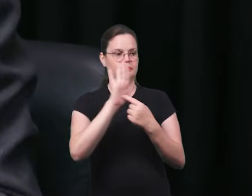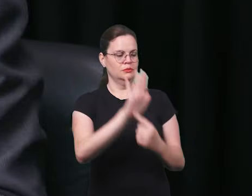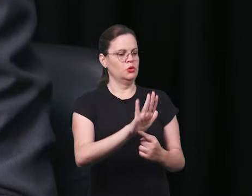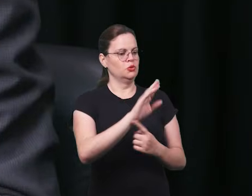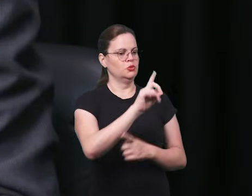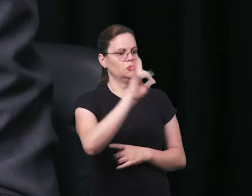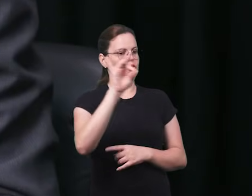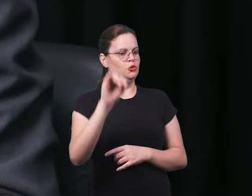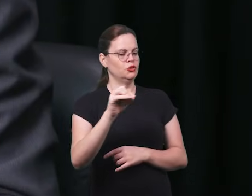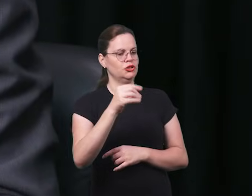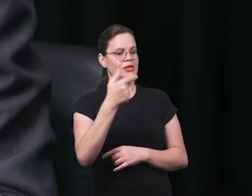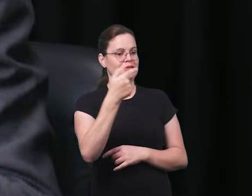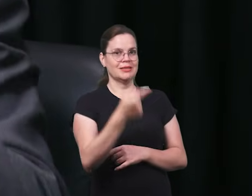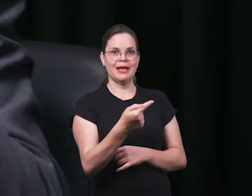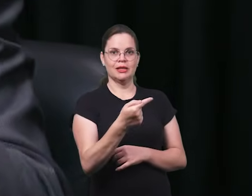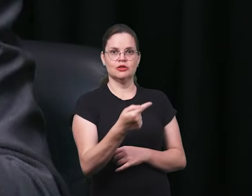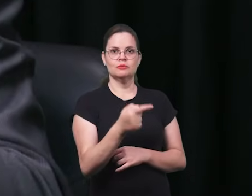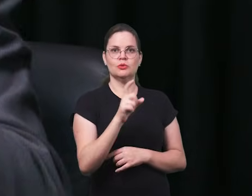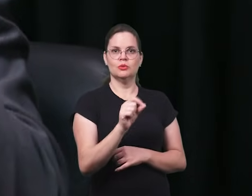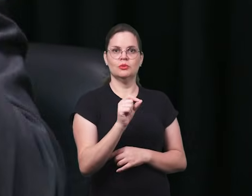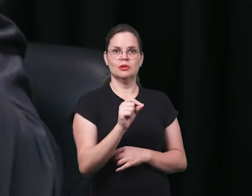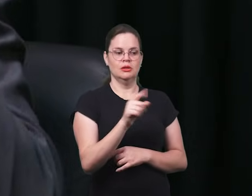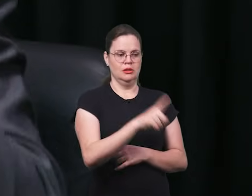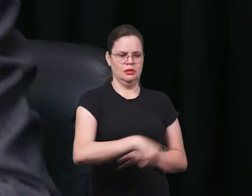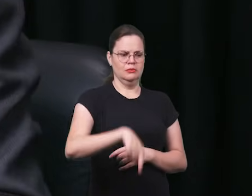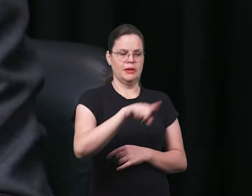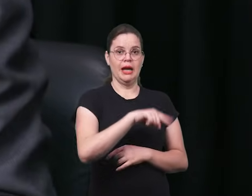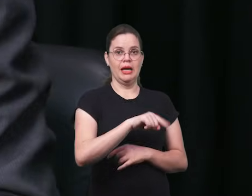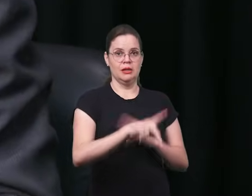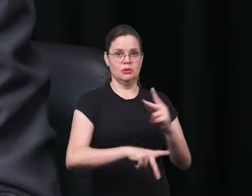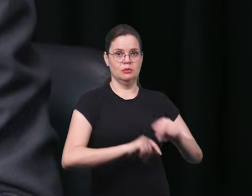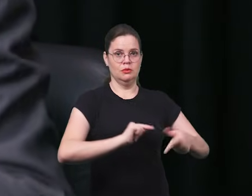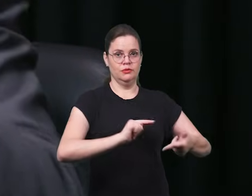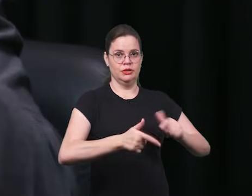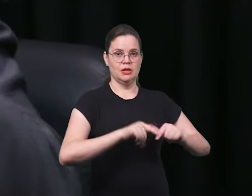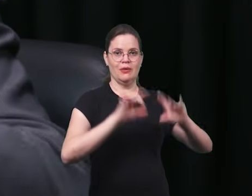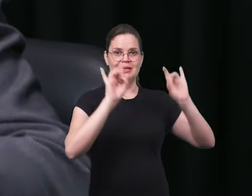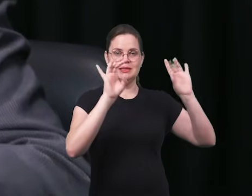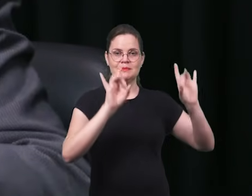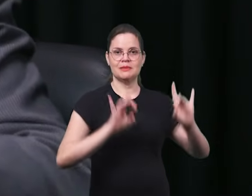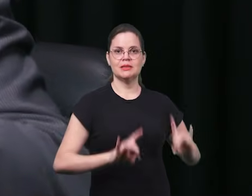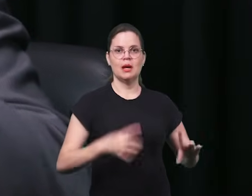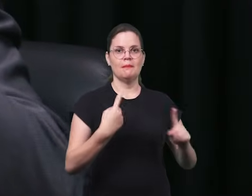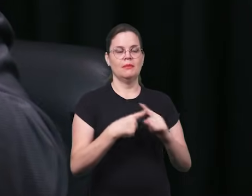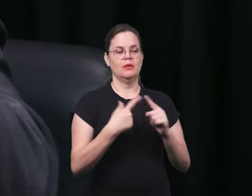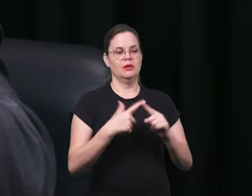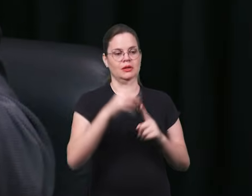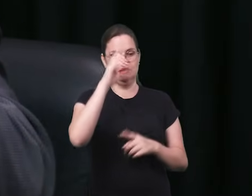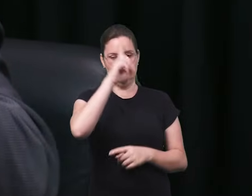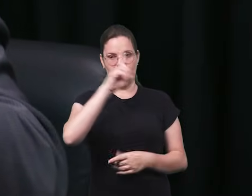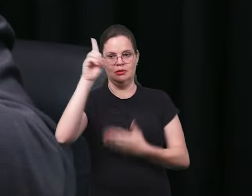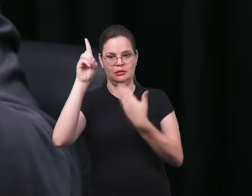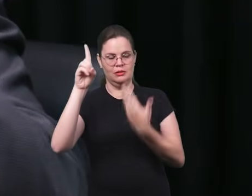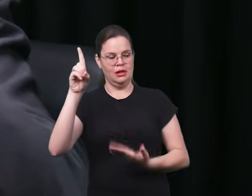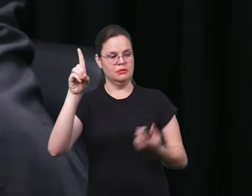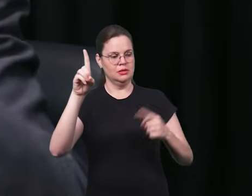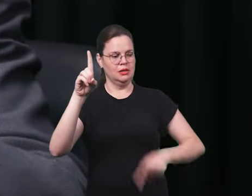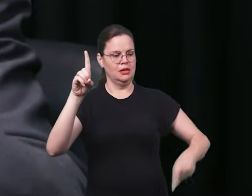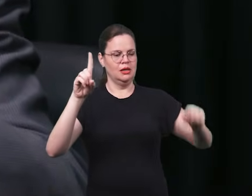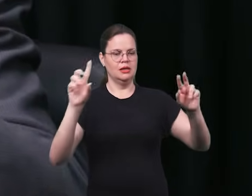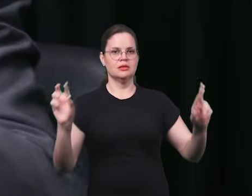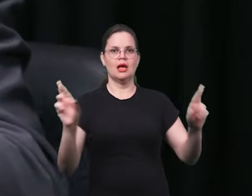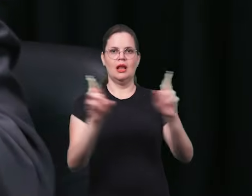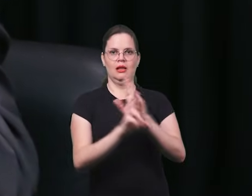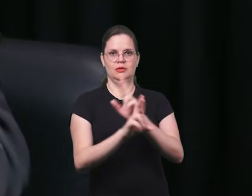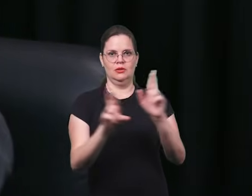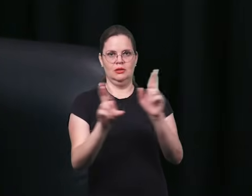dia sétimo como um dia sagrado no relacionamento da nação